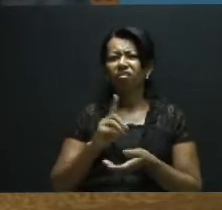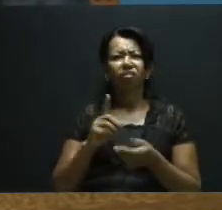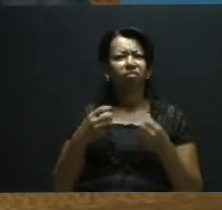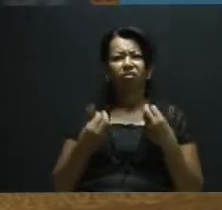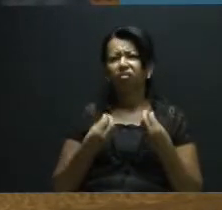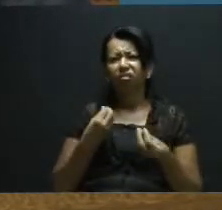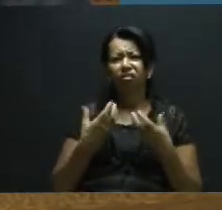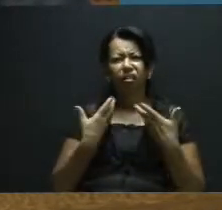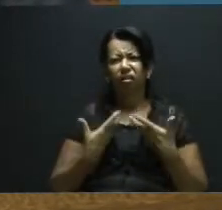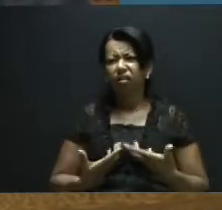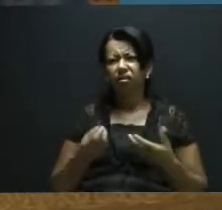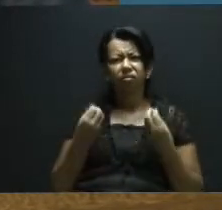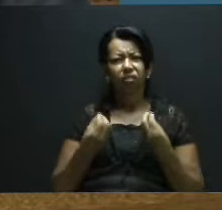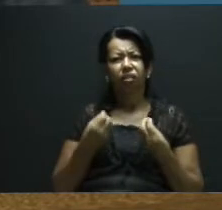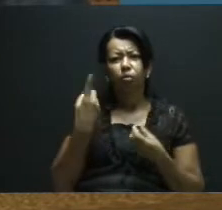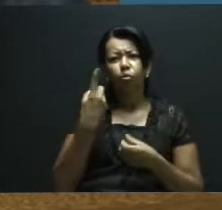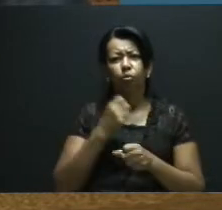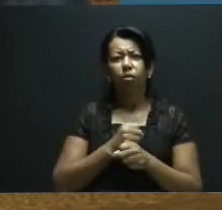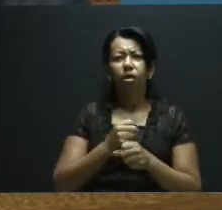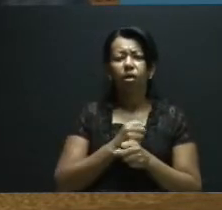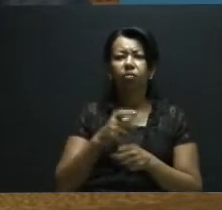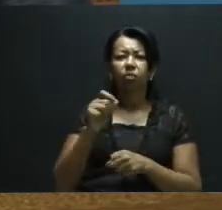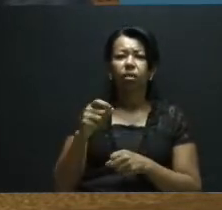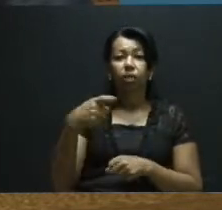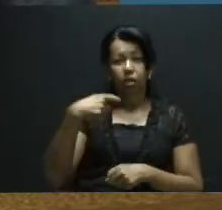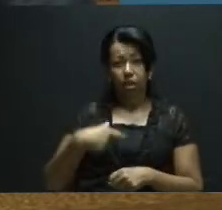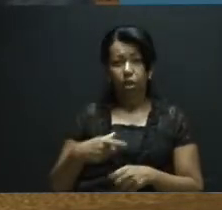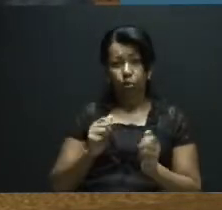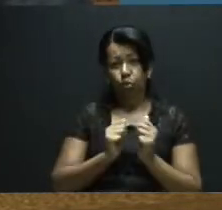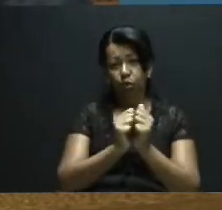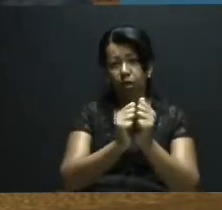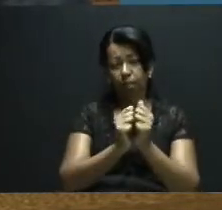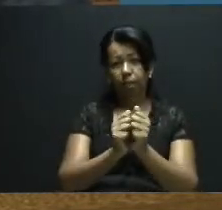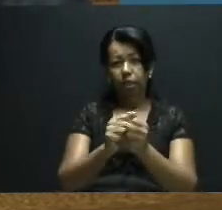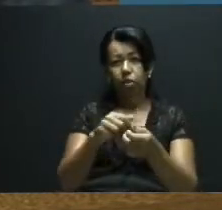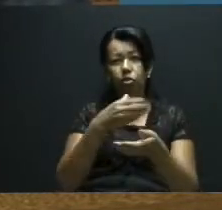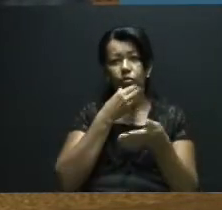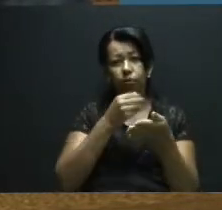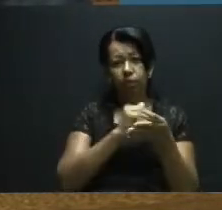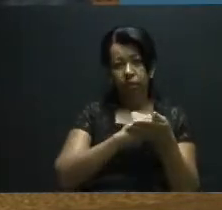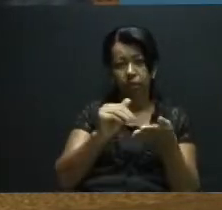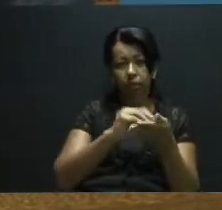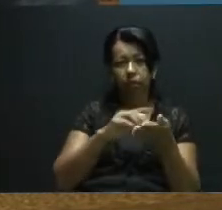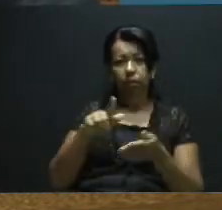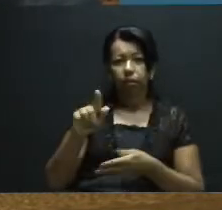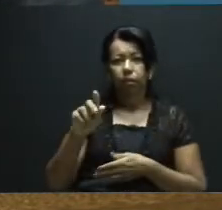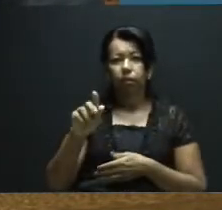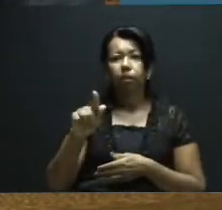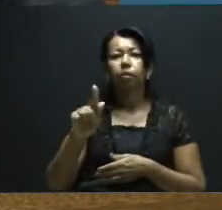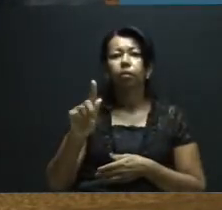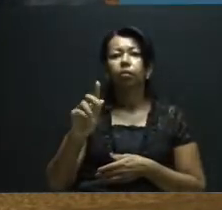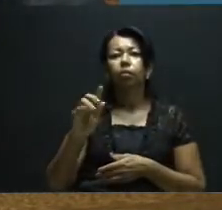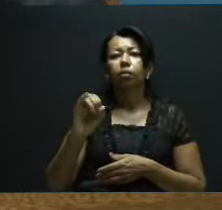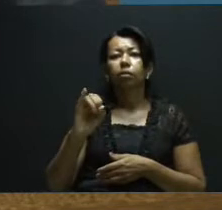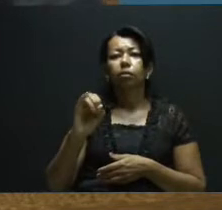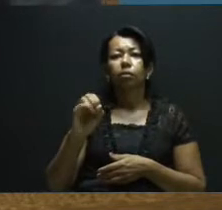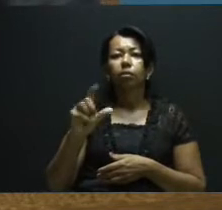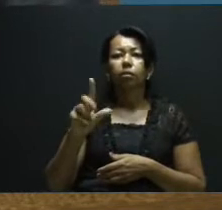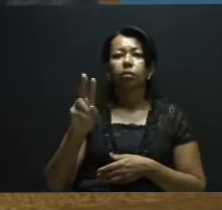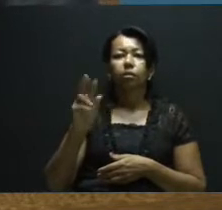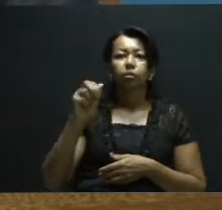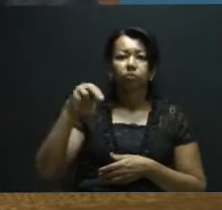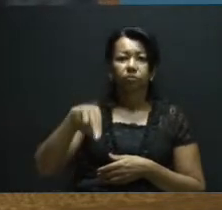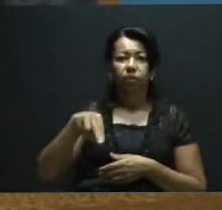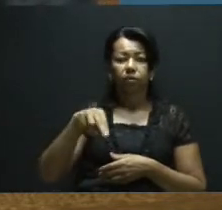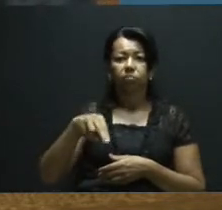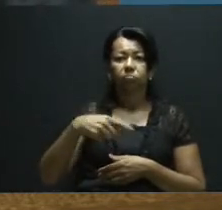para que um ano que eu e juntamente com o secretário gilvan guimarães fomos até o mercadão cerca